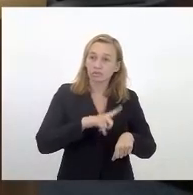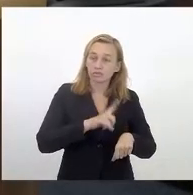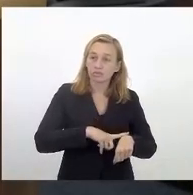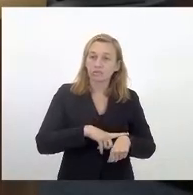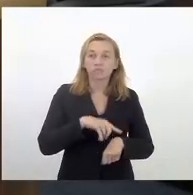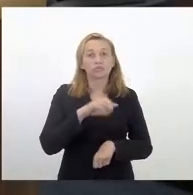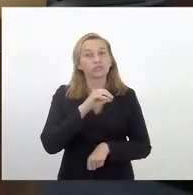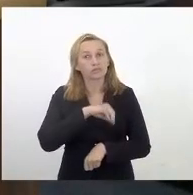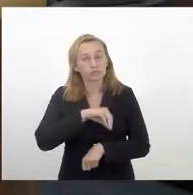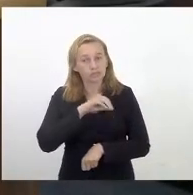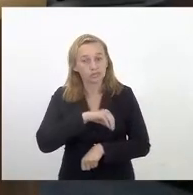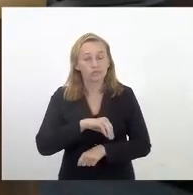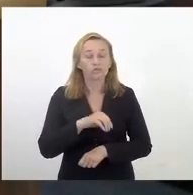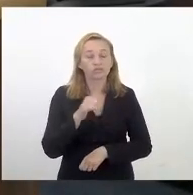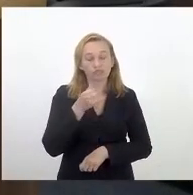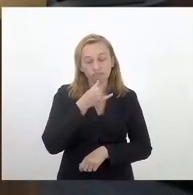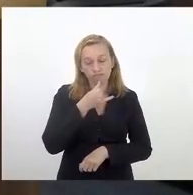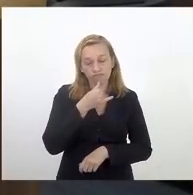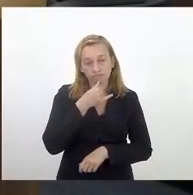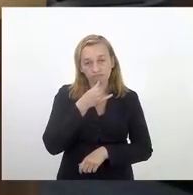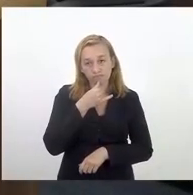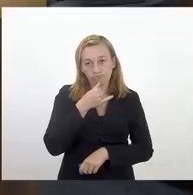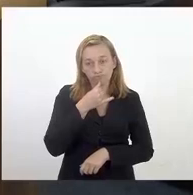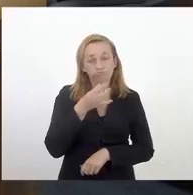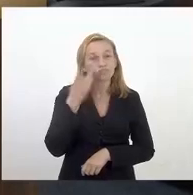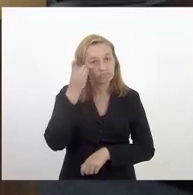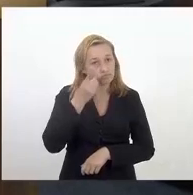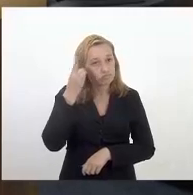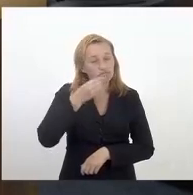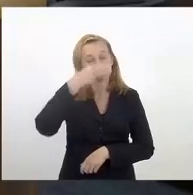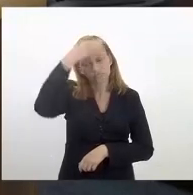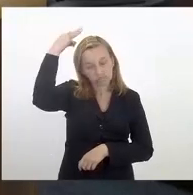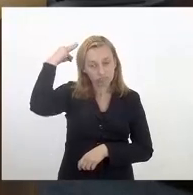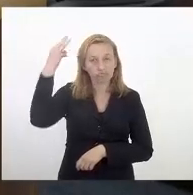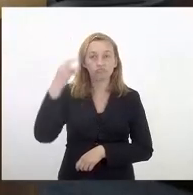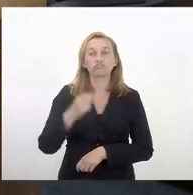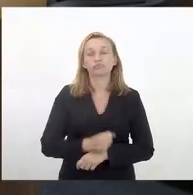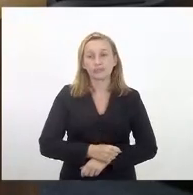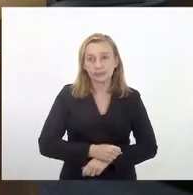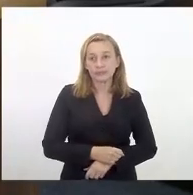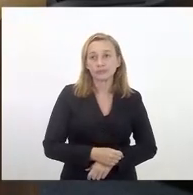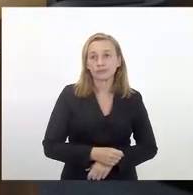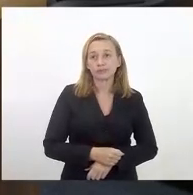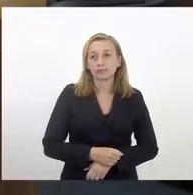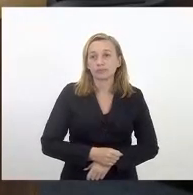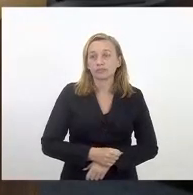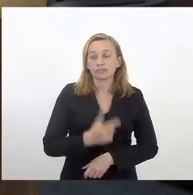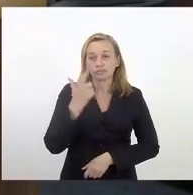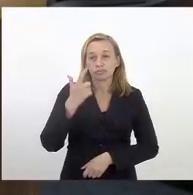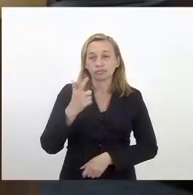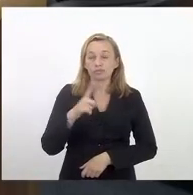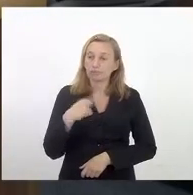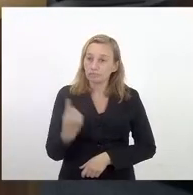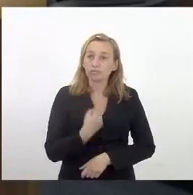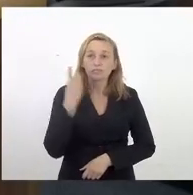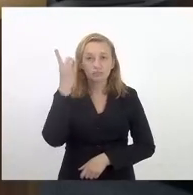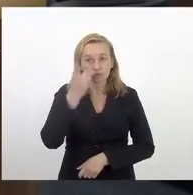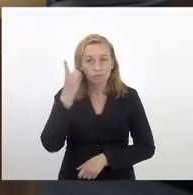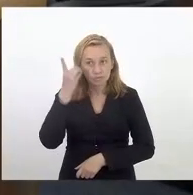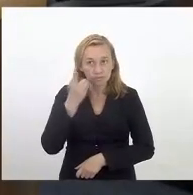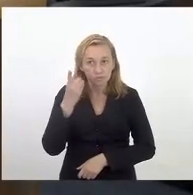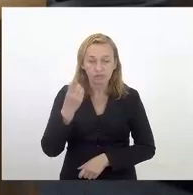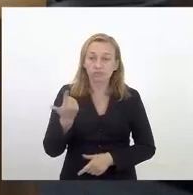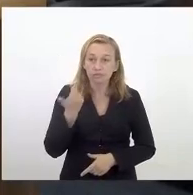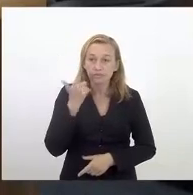É vergonhoso Deputado Márcio Pacheco É vergonhoso como o parlamentar a gente ter